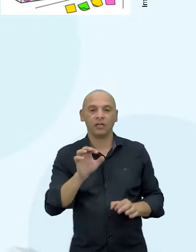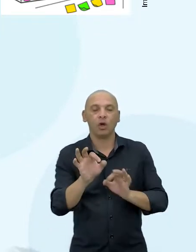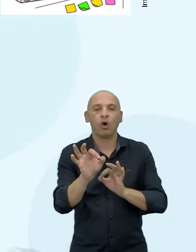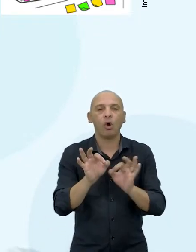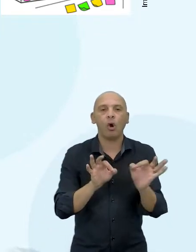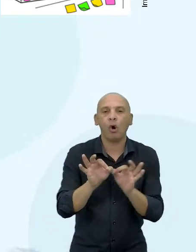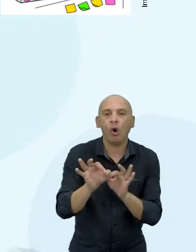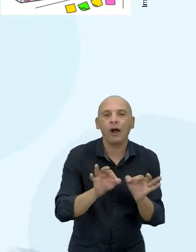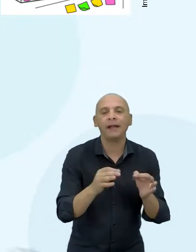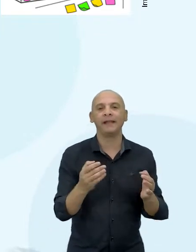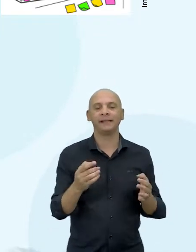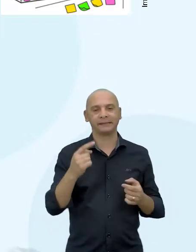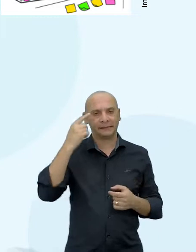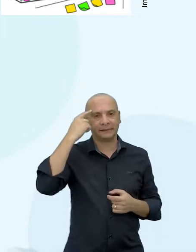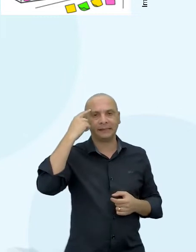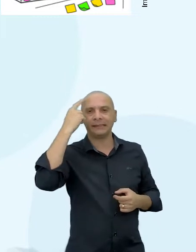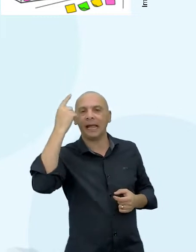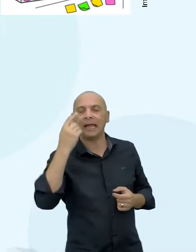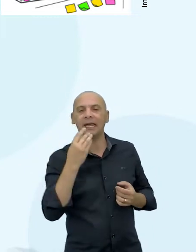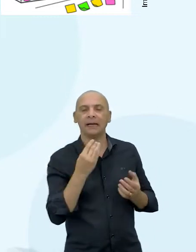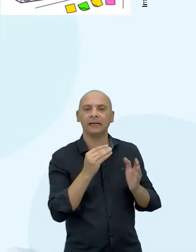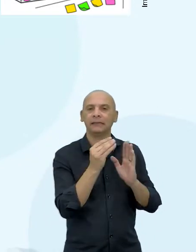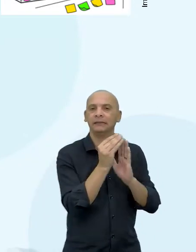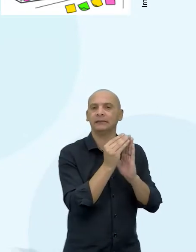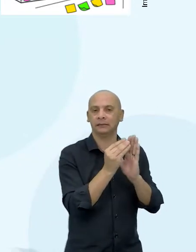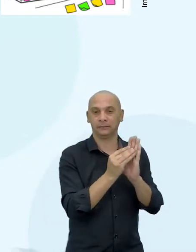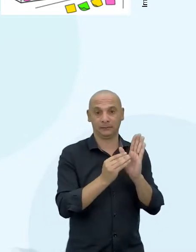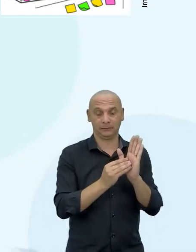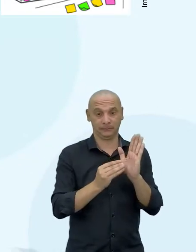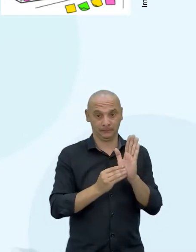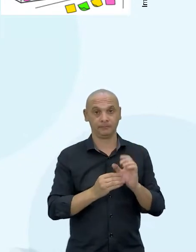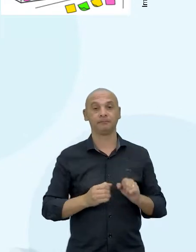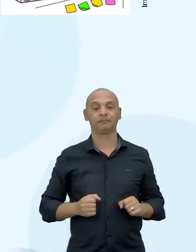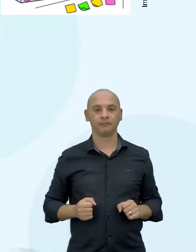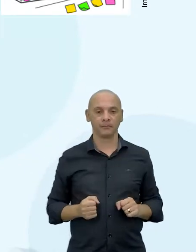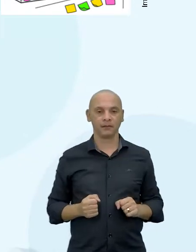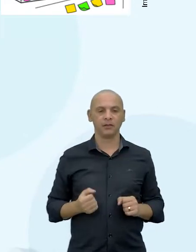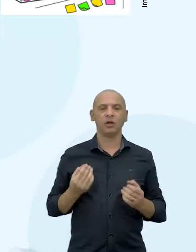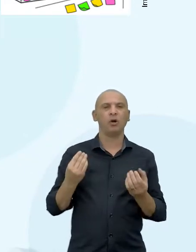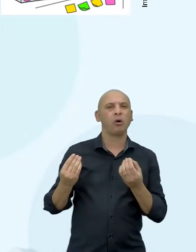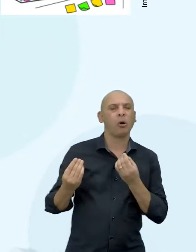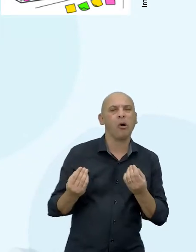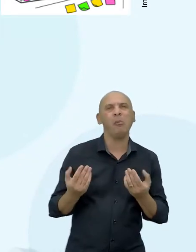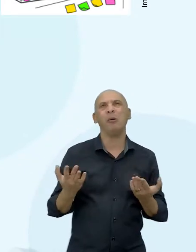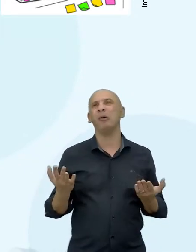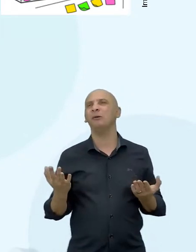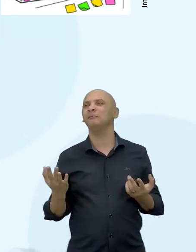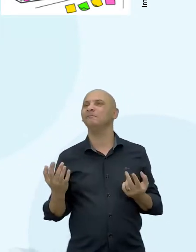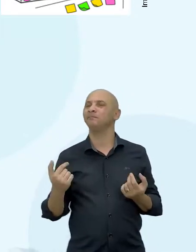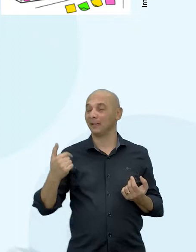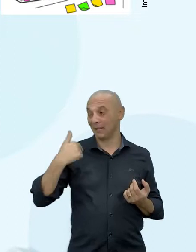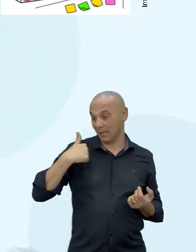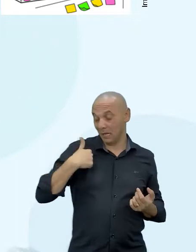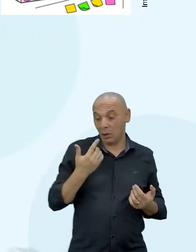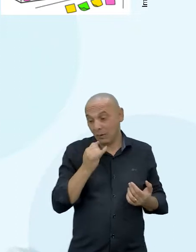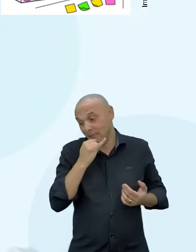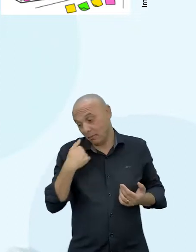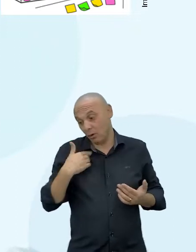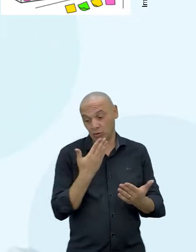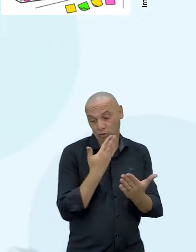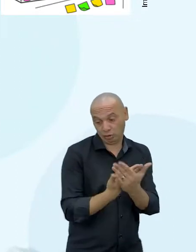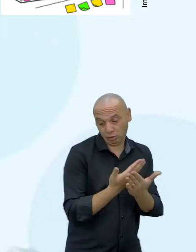elaboração desse plano de pesquisa. Então, é nessa etapa que você vai organizar, construir esse plano de pesquisa